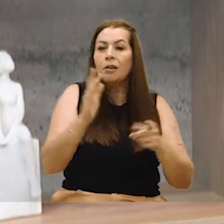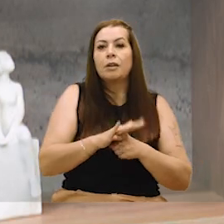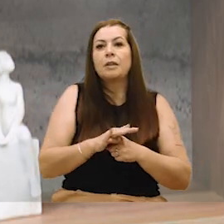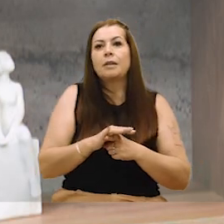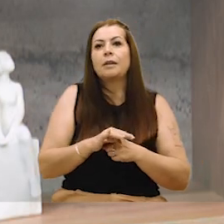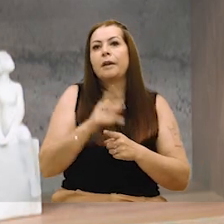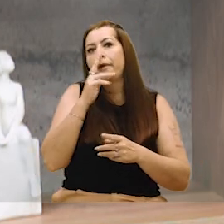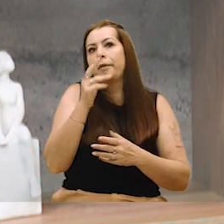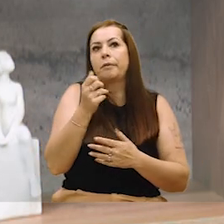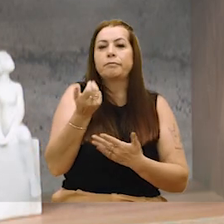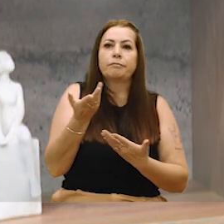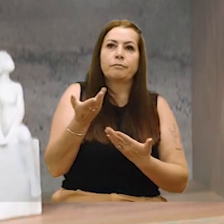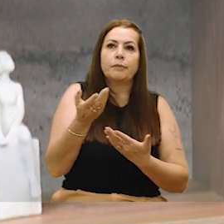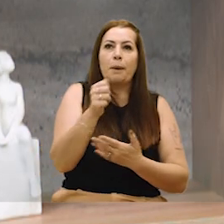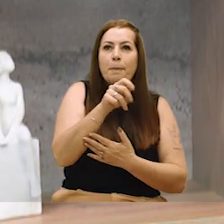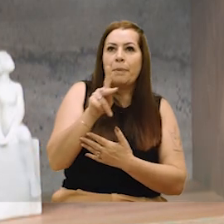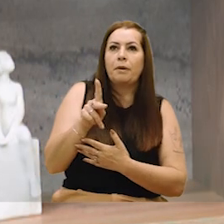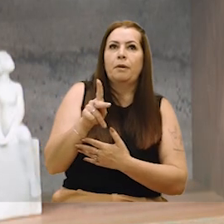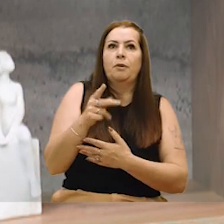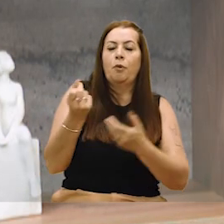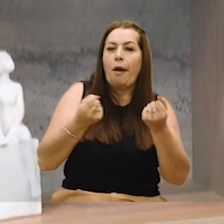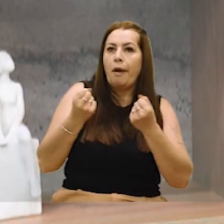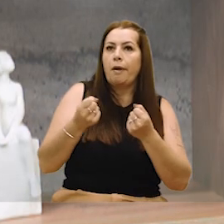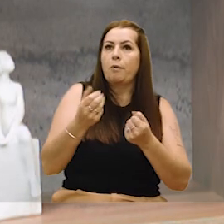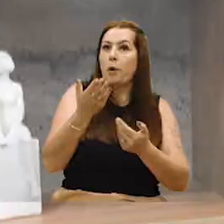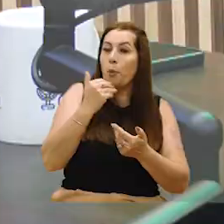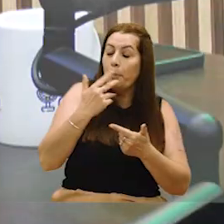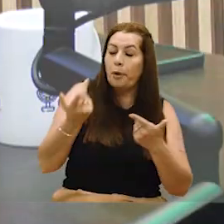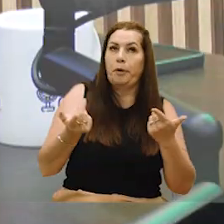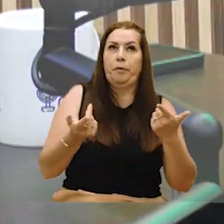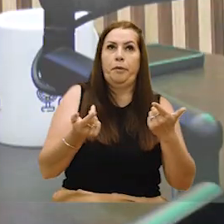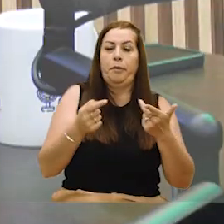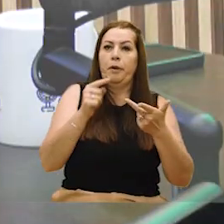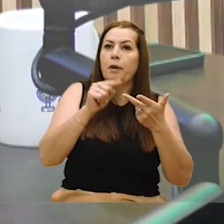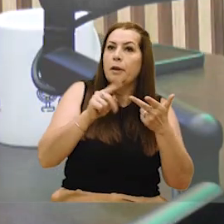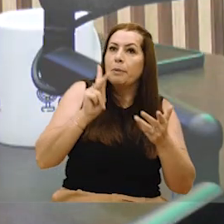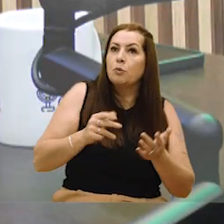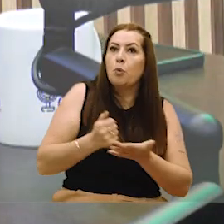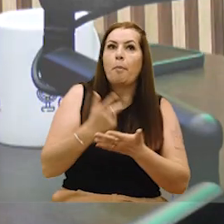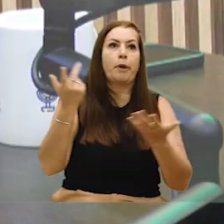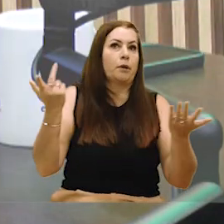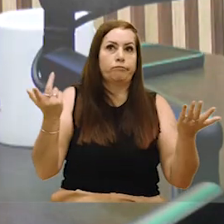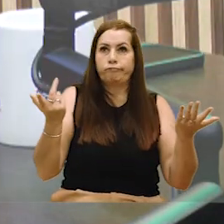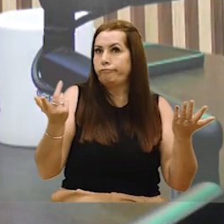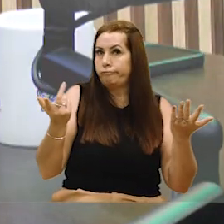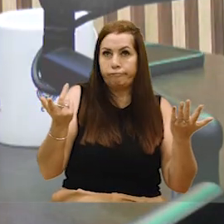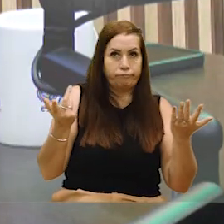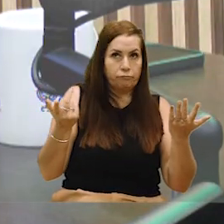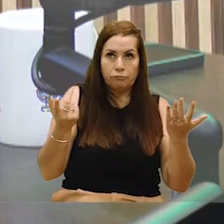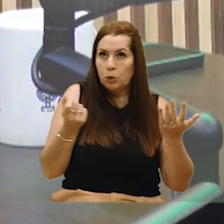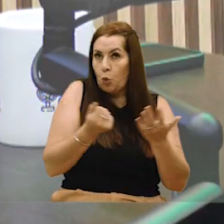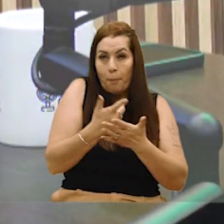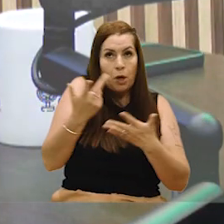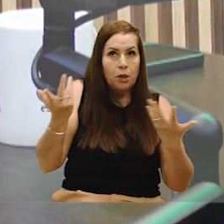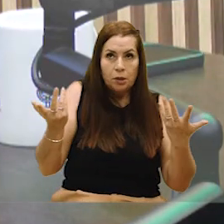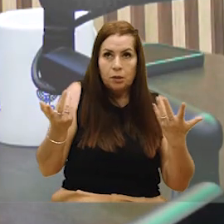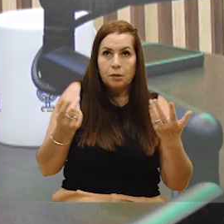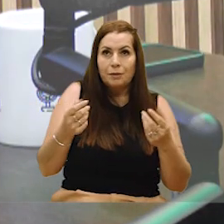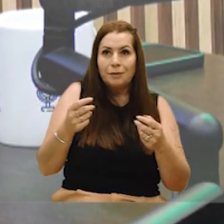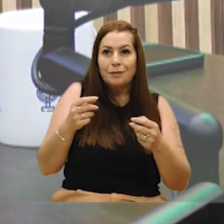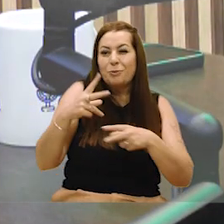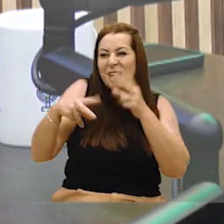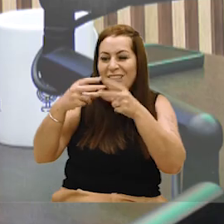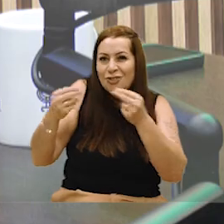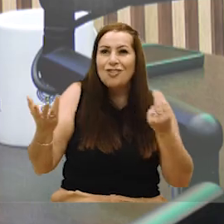é o aplicativo de veículo, é a alimentação, é as pessoas comprando, são as pessoas comprando